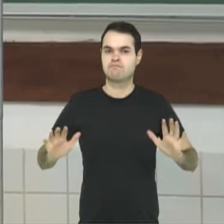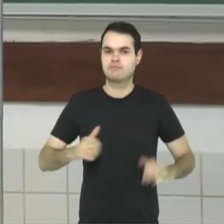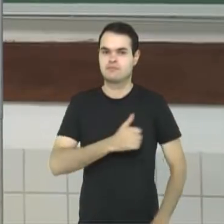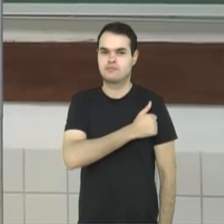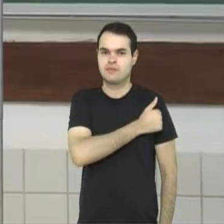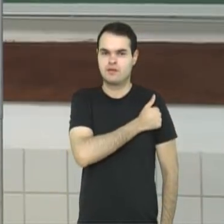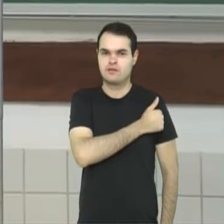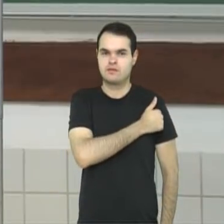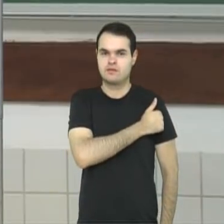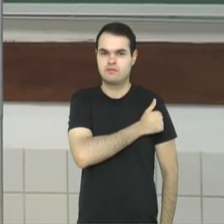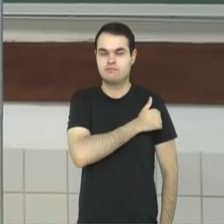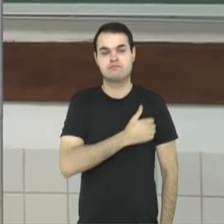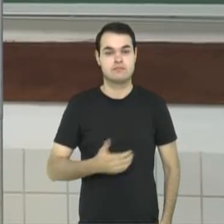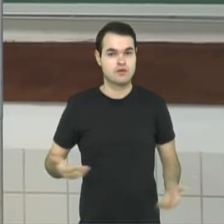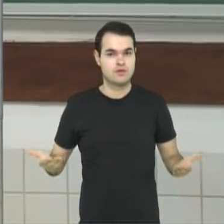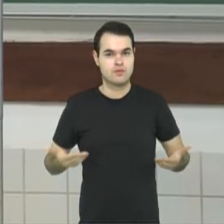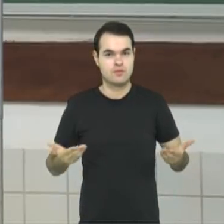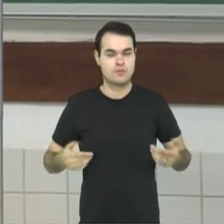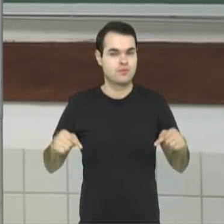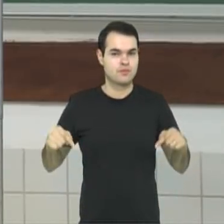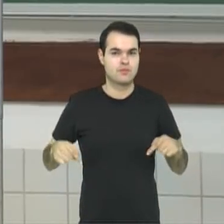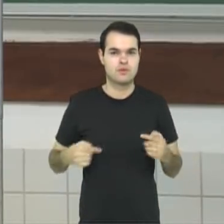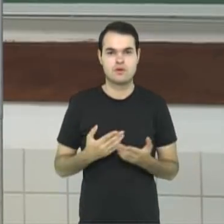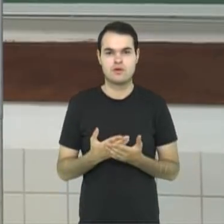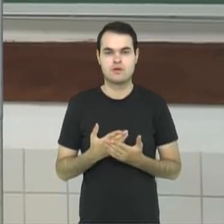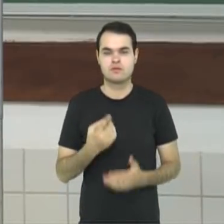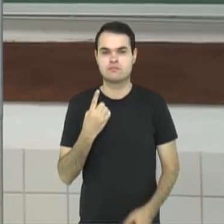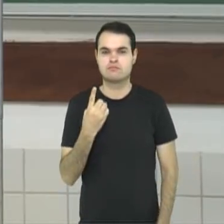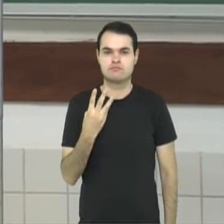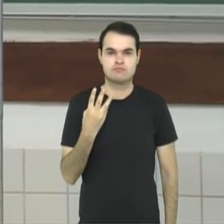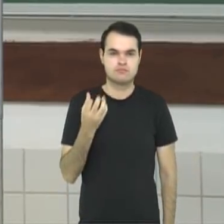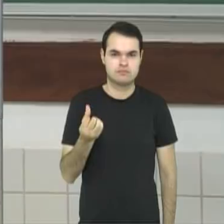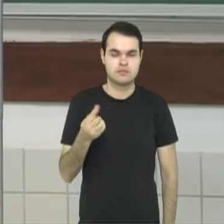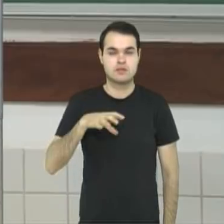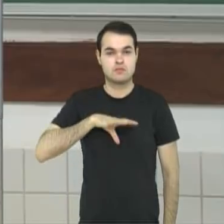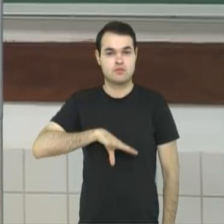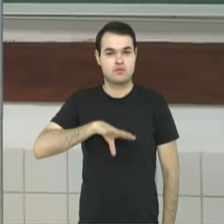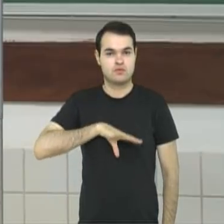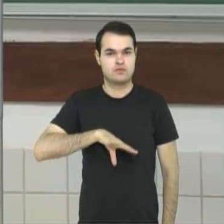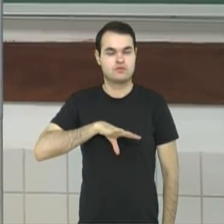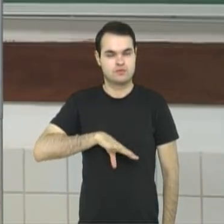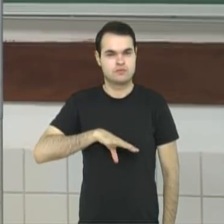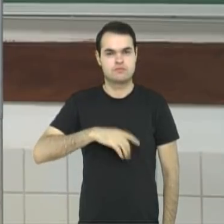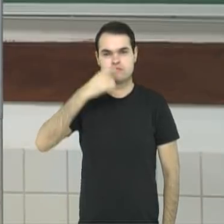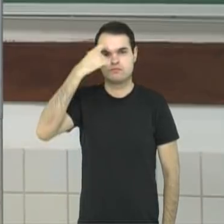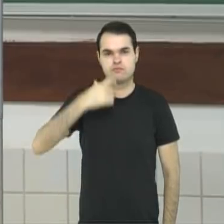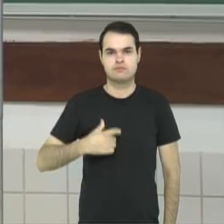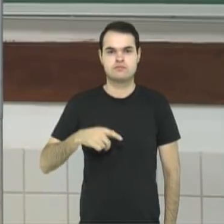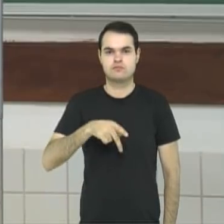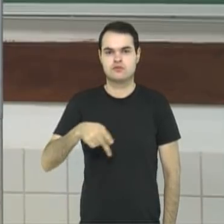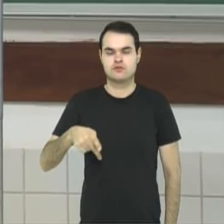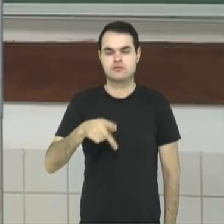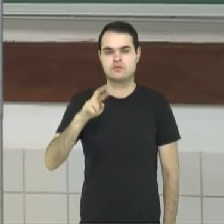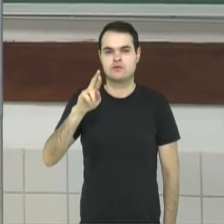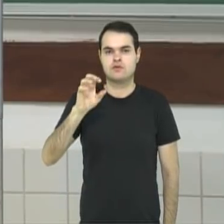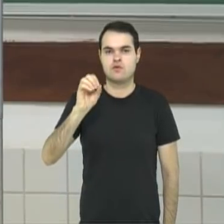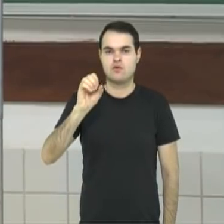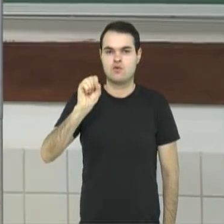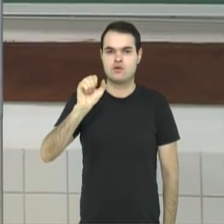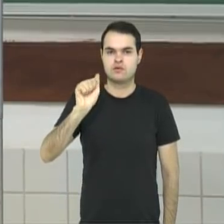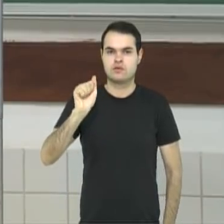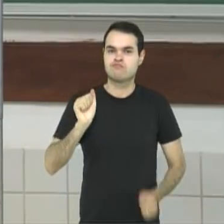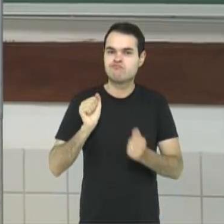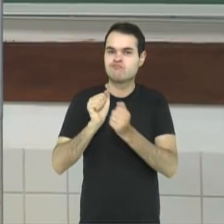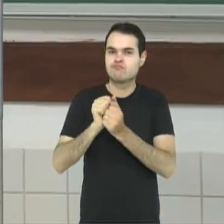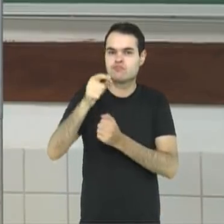Olá, alunos! Vamos para a nossa 136ª aula de língua portuguesa. Eu sou a professora Rosa, estou com vocês